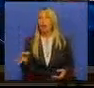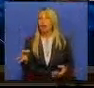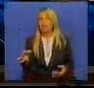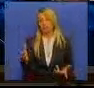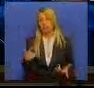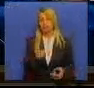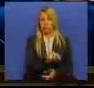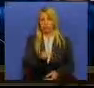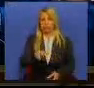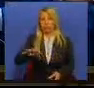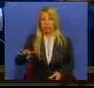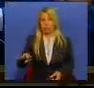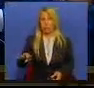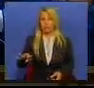básico,